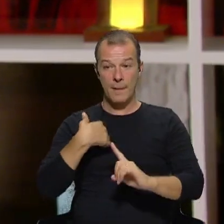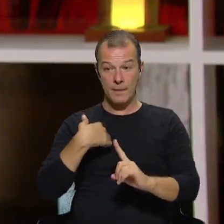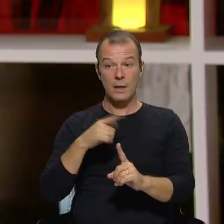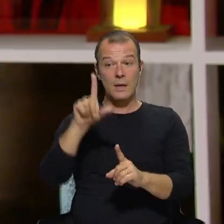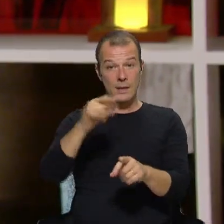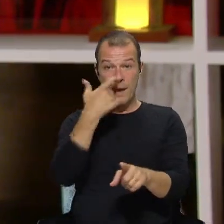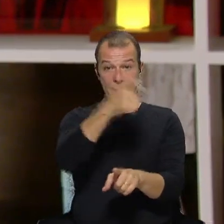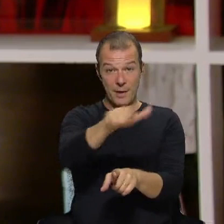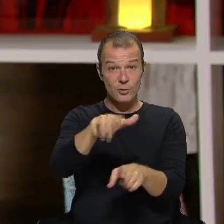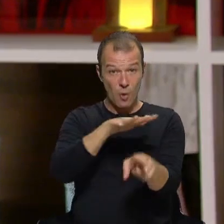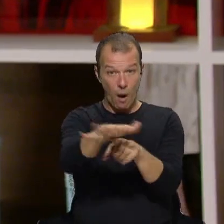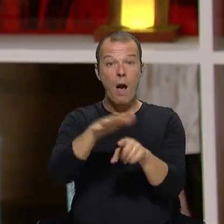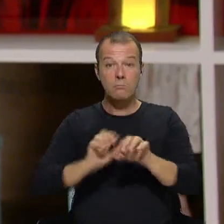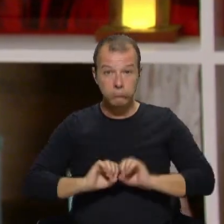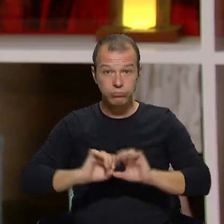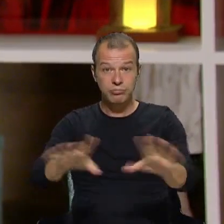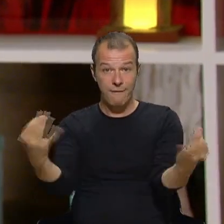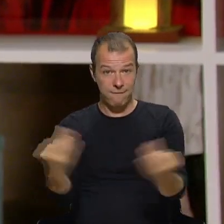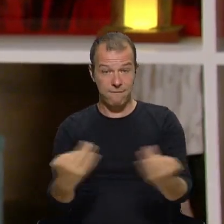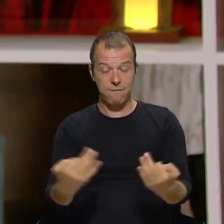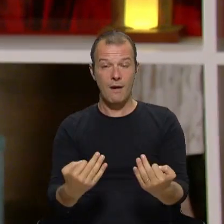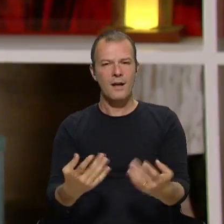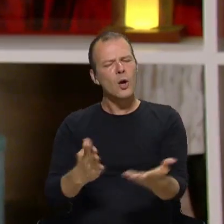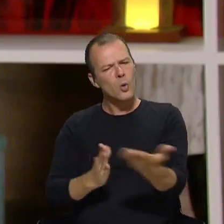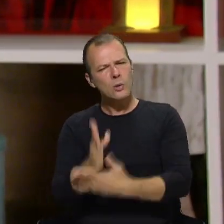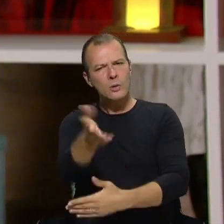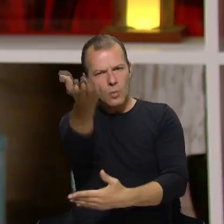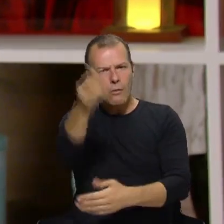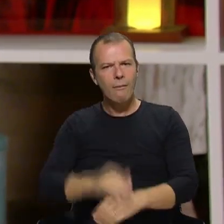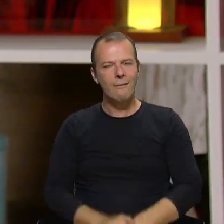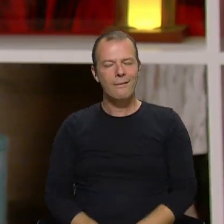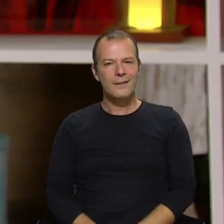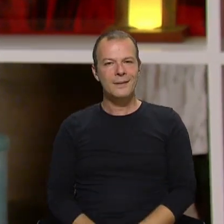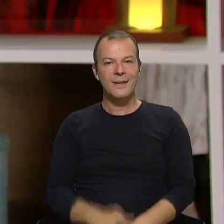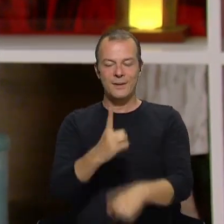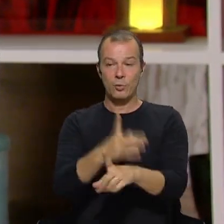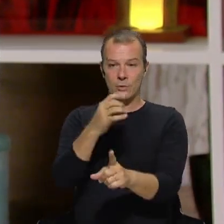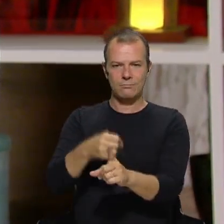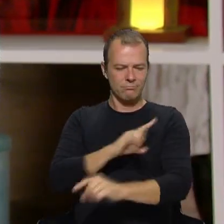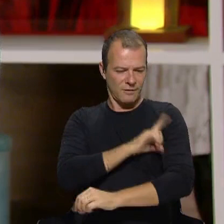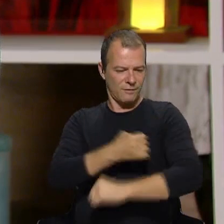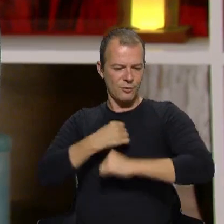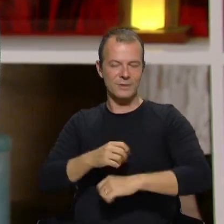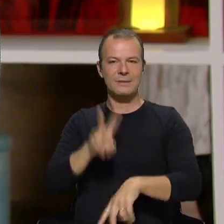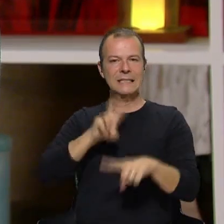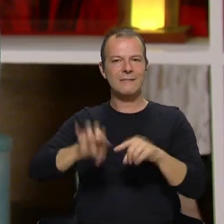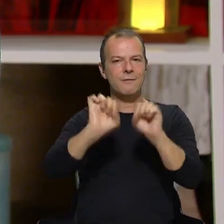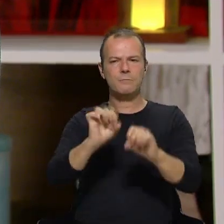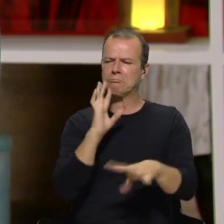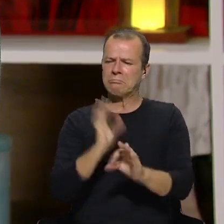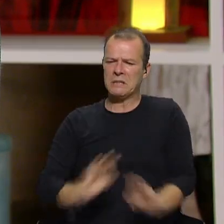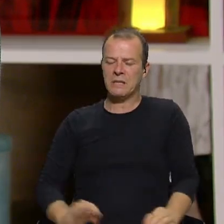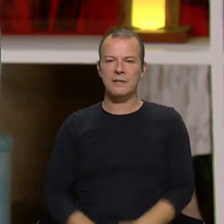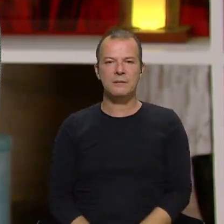e acredito para quem nos está a ver. E continua, porque essa tua força e essa tua energia são